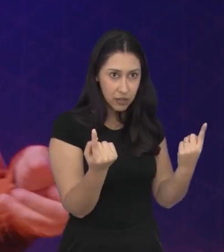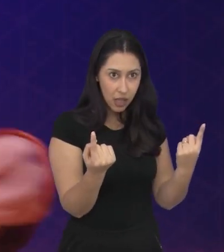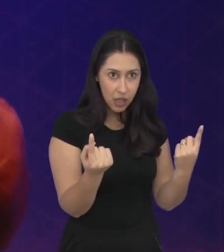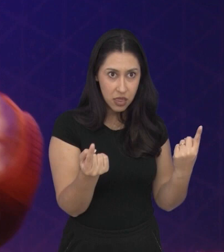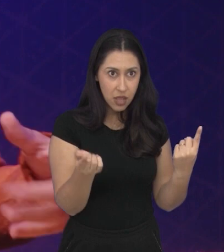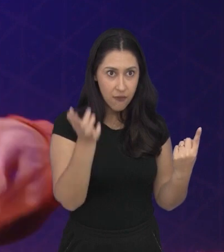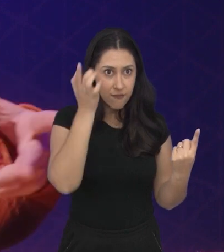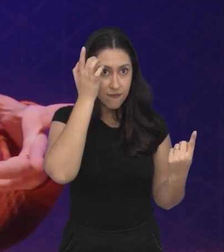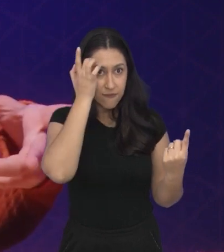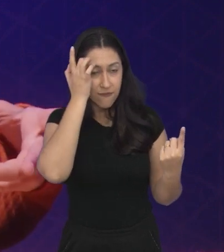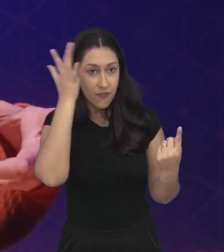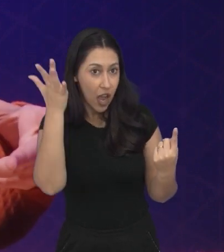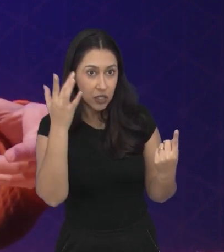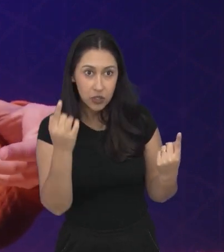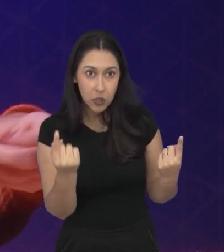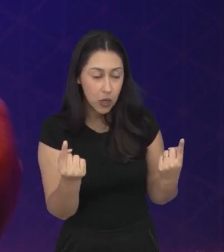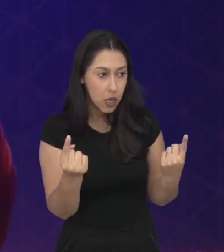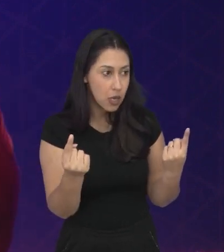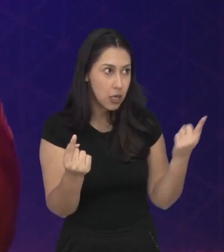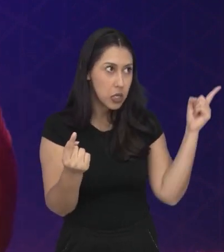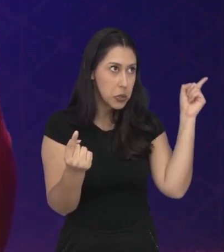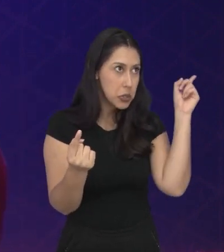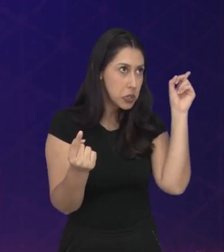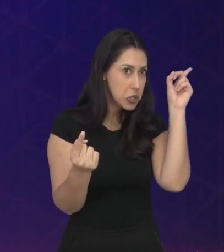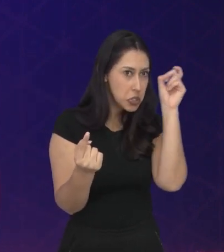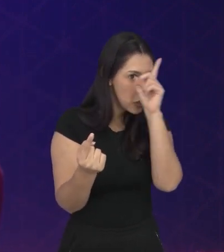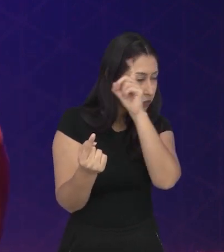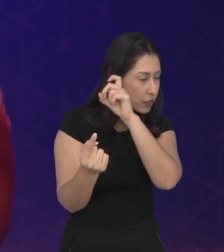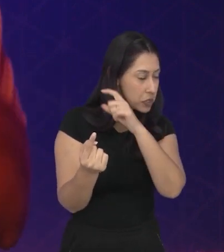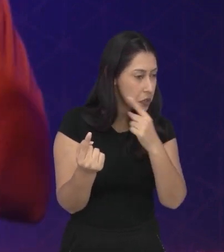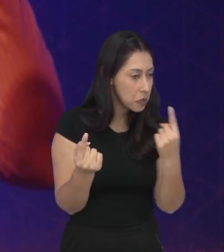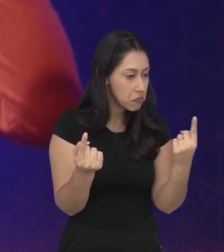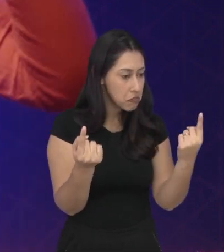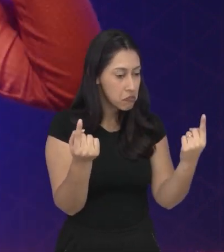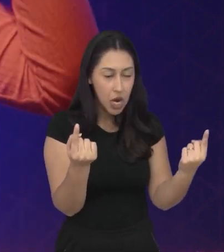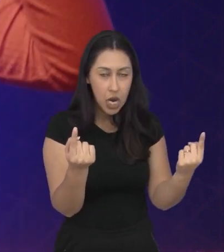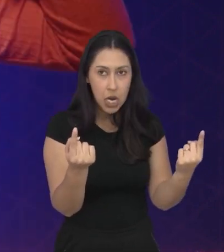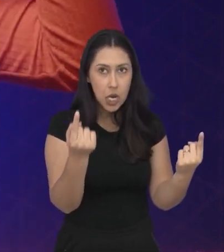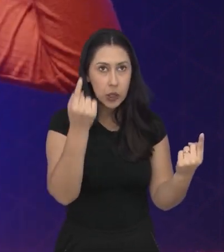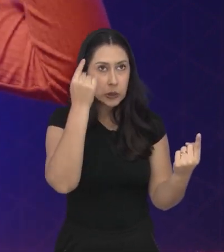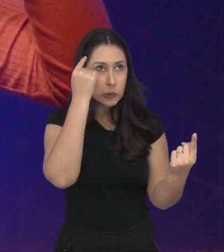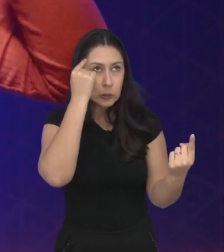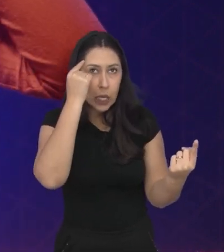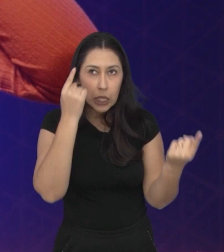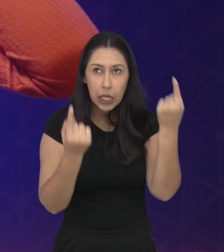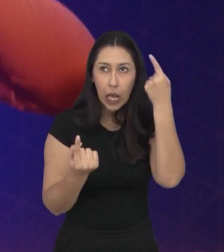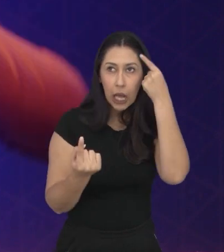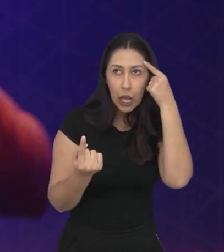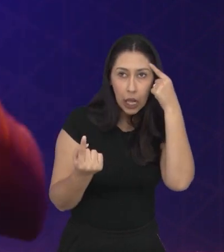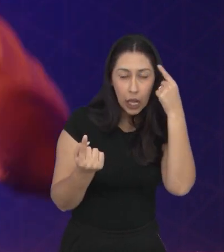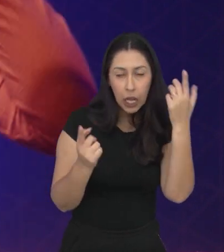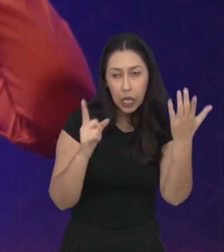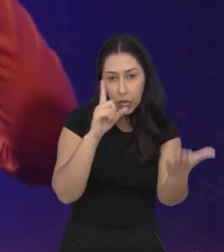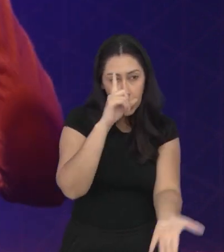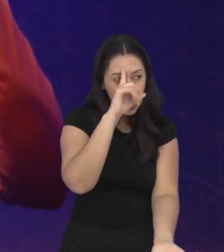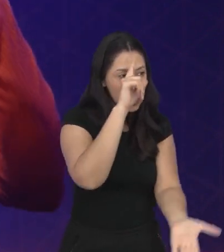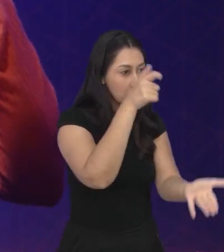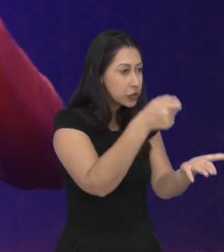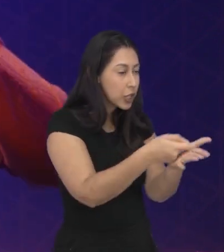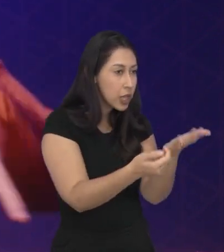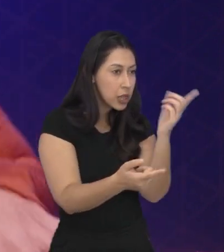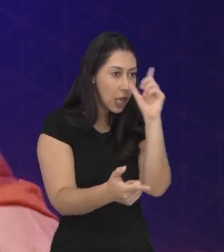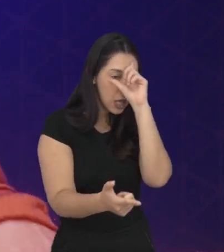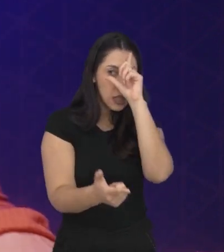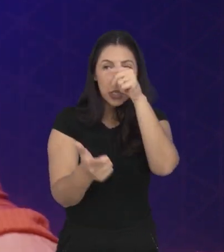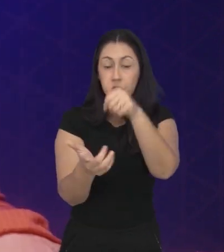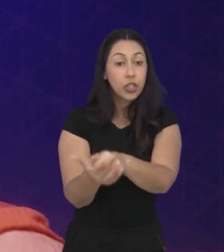essa né, como é que eu posso colocar? Essa questão do pensamento, né, de tomar uma decisão,